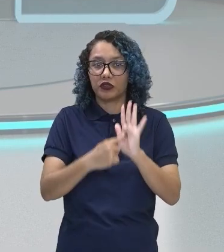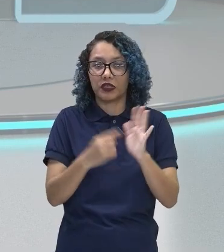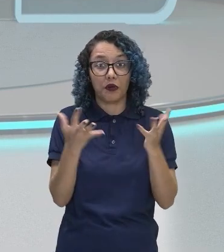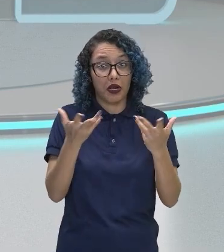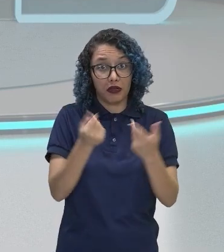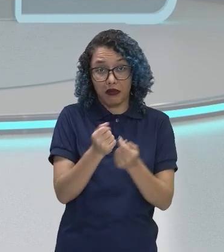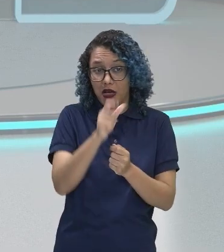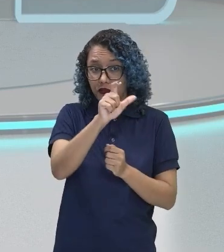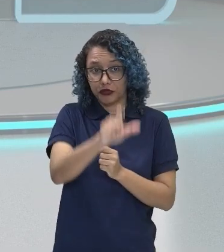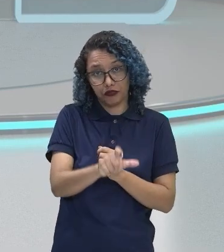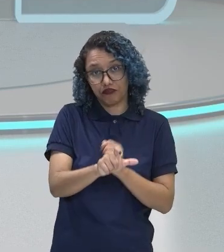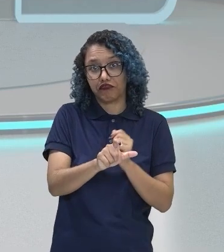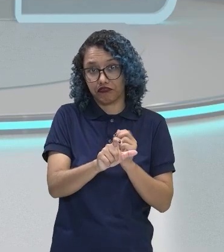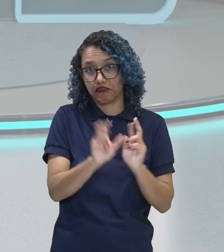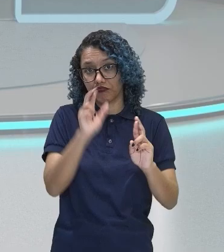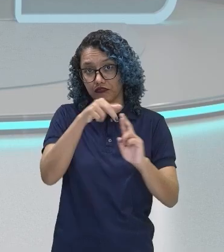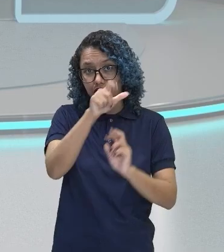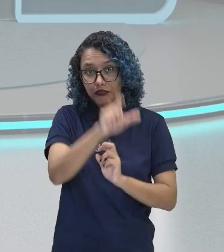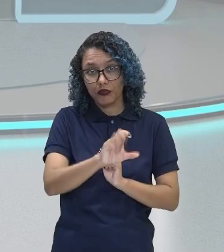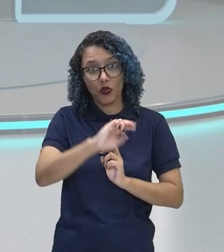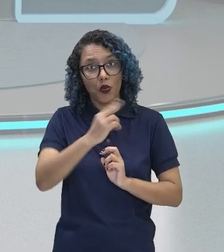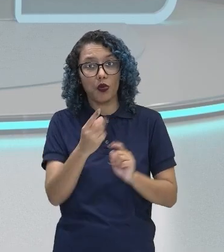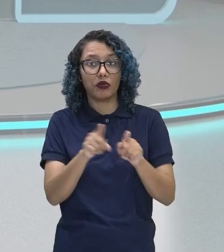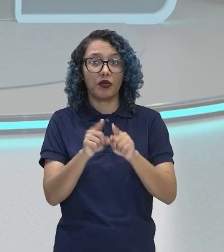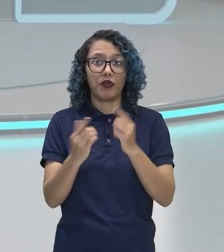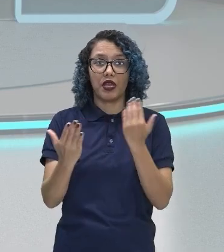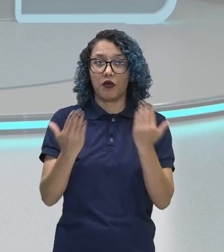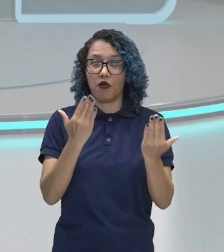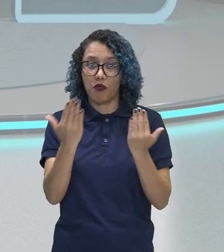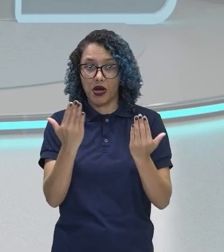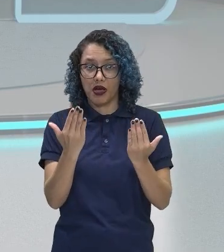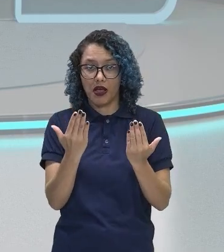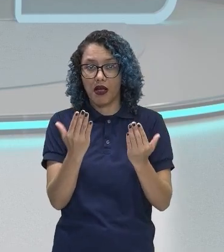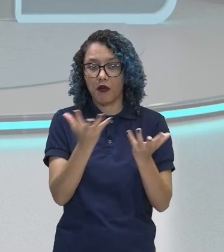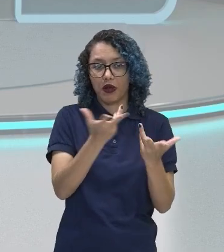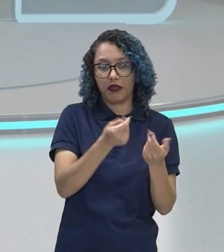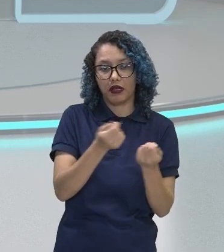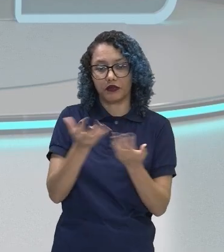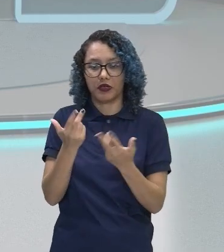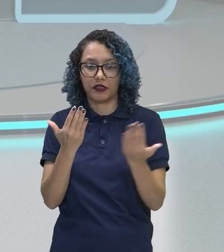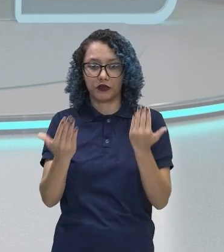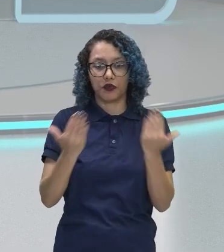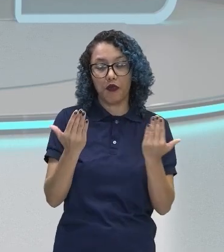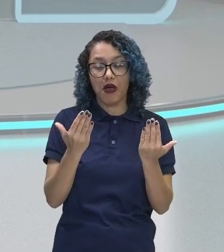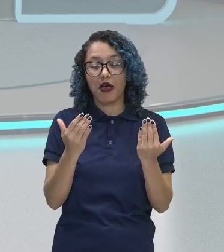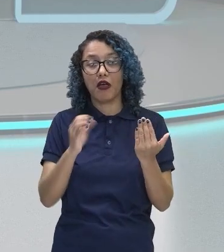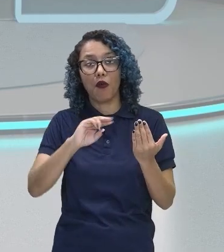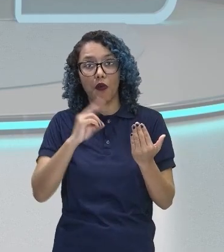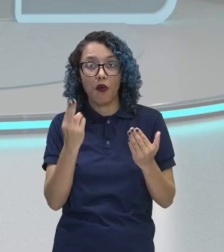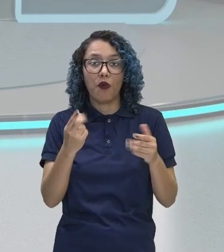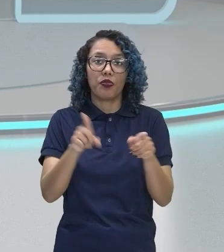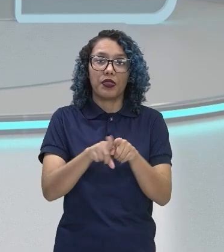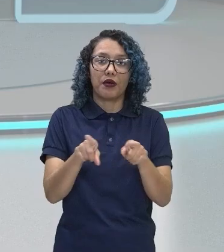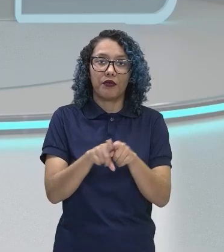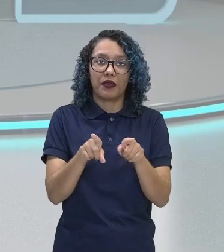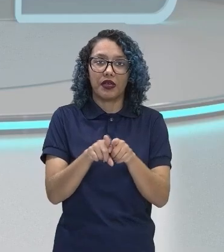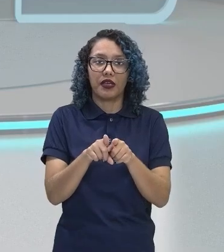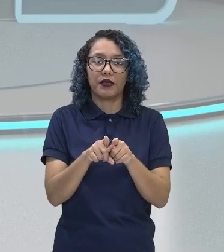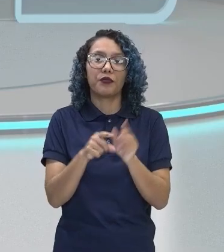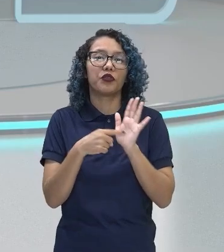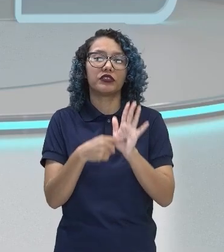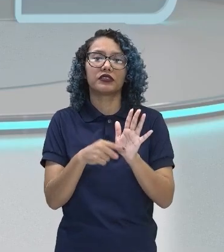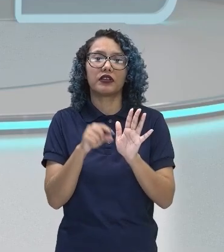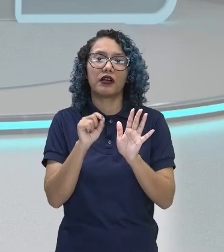alguém, ou para comparar duas coisas, duas qualidades, ou então para indicar